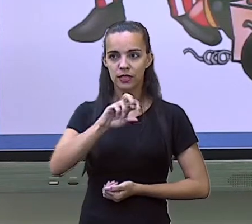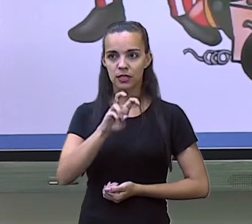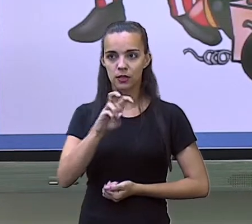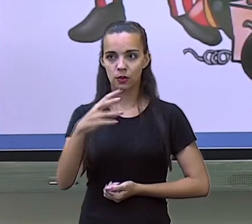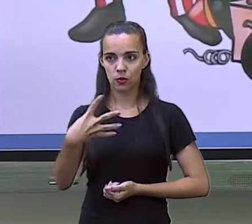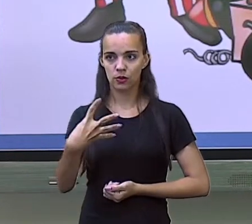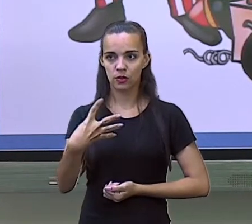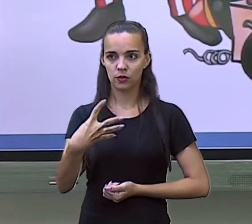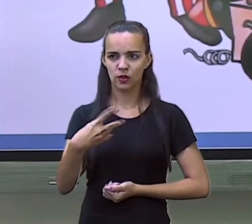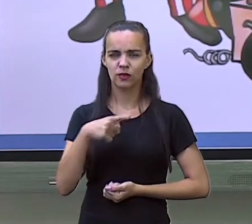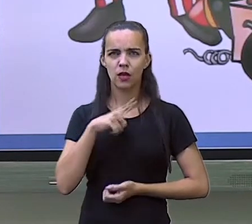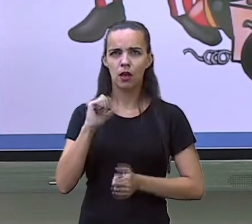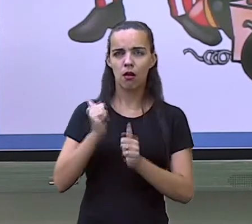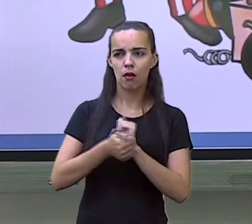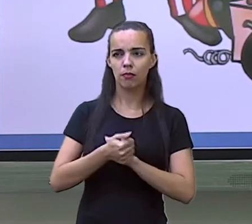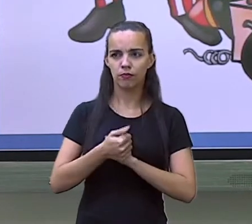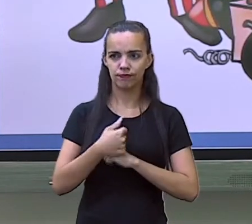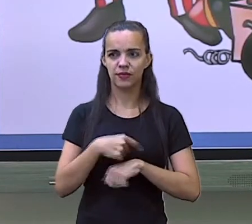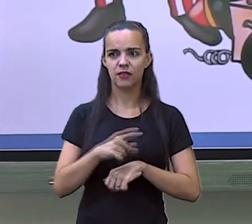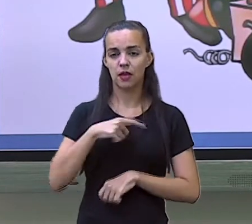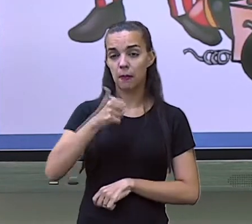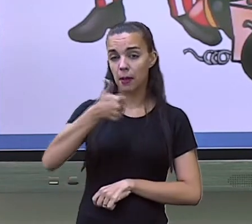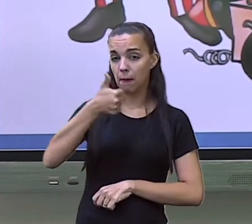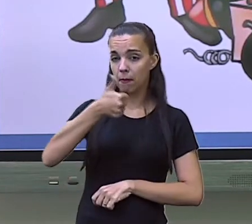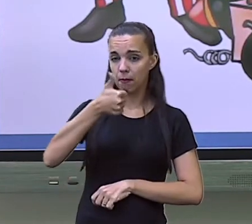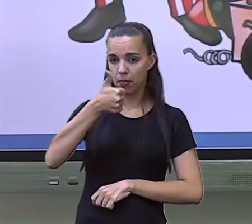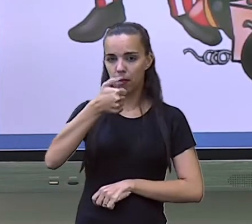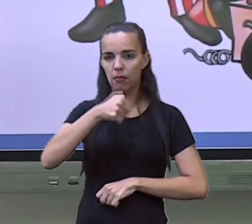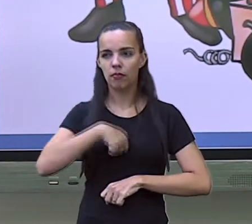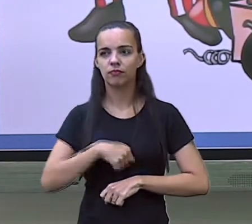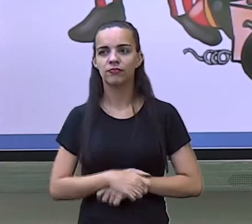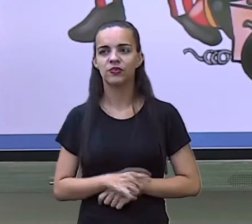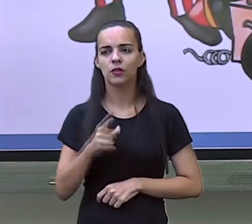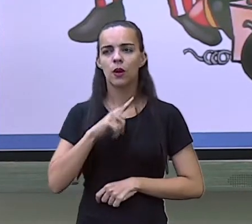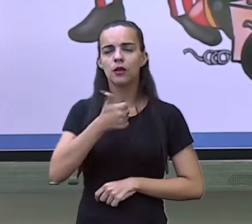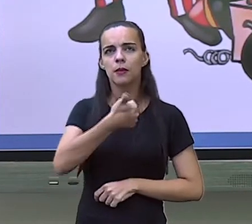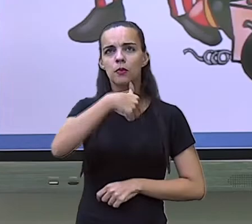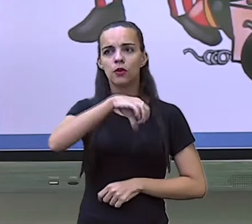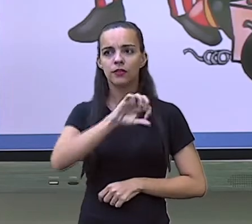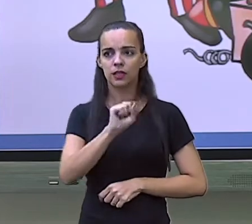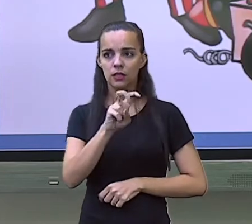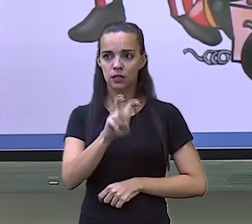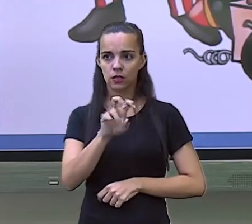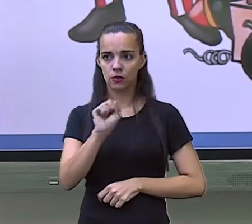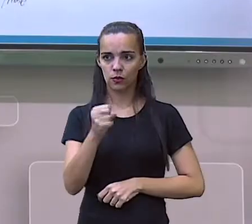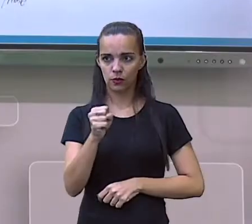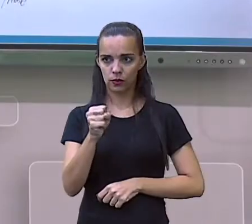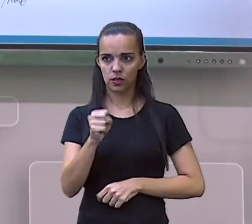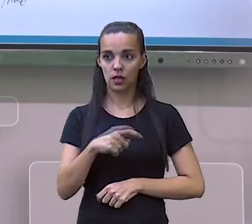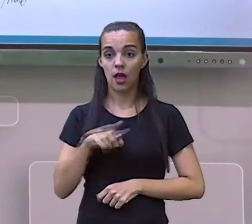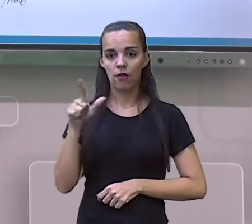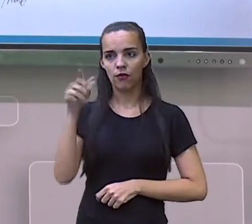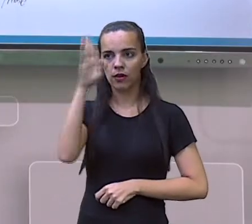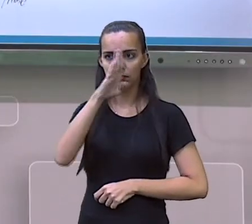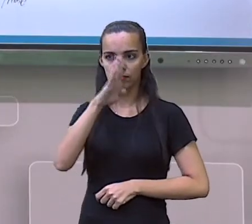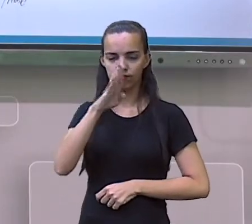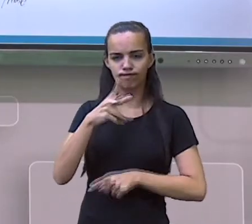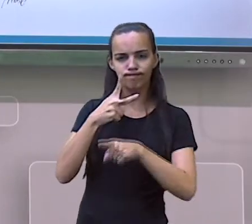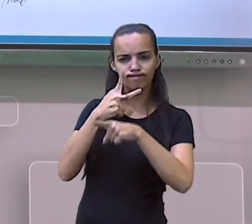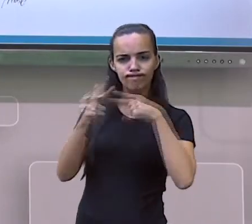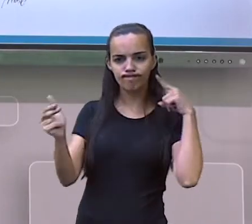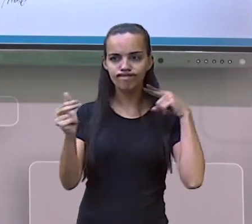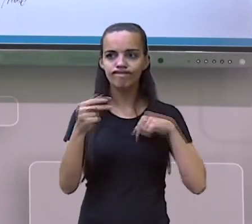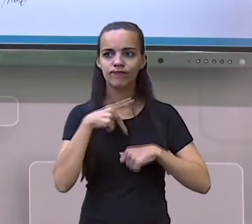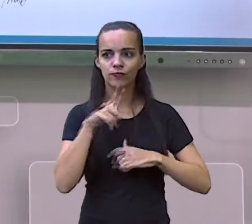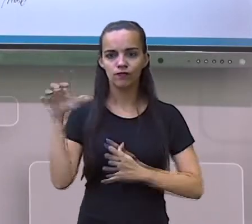54, a Alemanha Ocidental ganha o troféu mundial pela primeira vez. e em 58 é a vez da seleção brasileira conquistar o